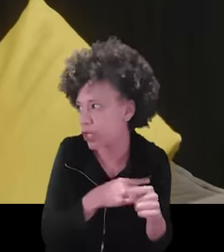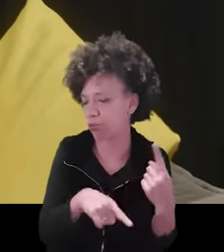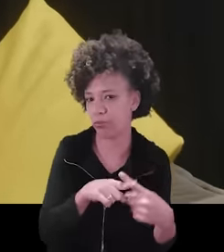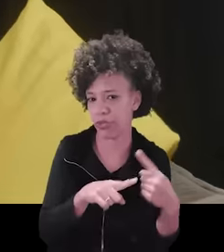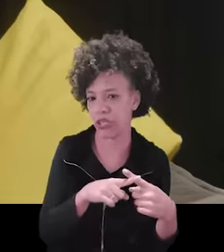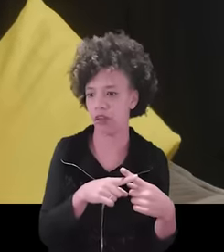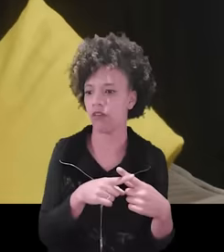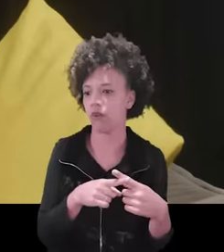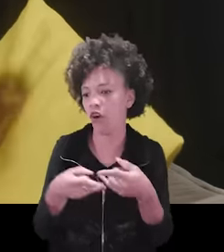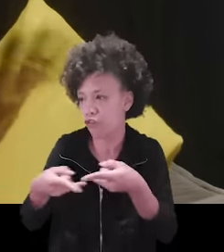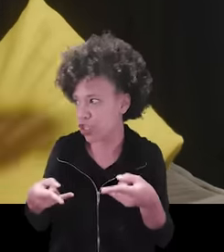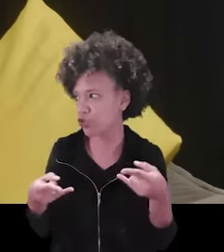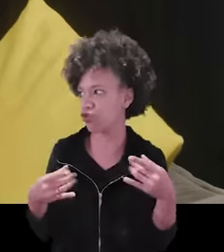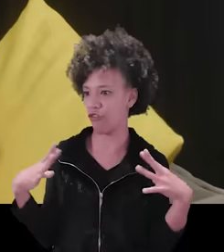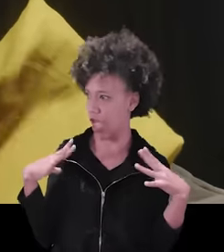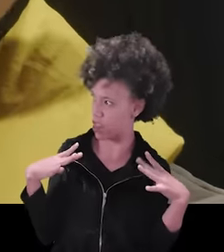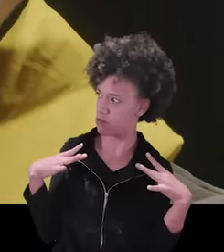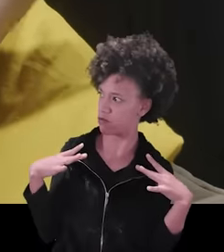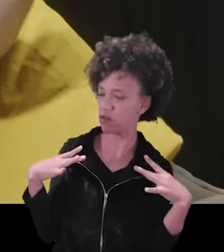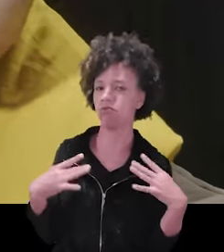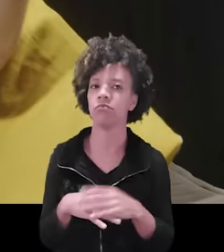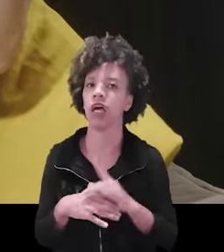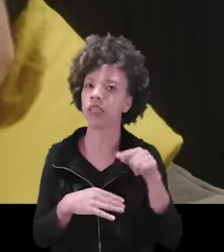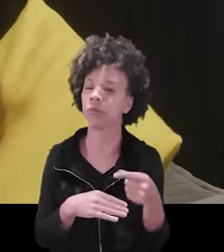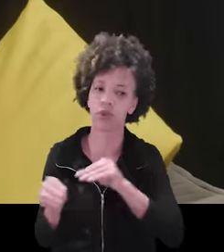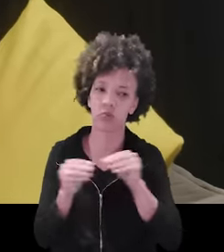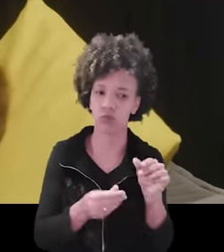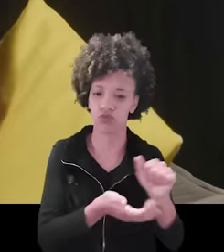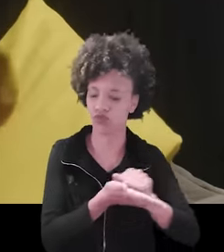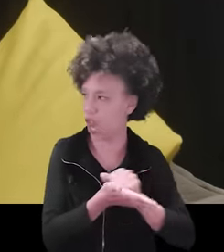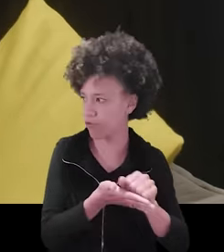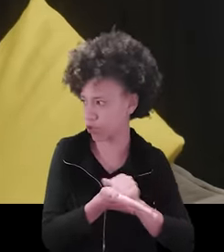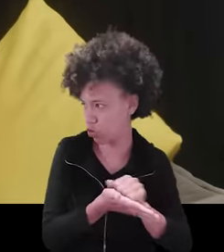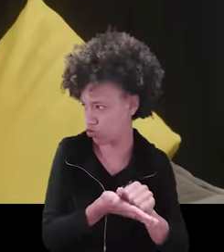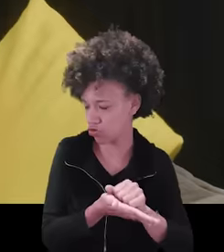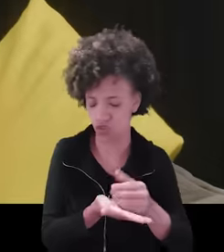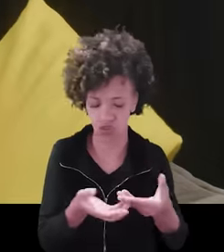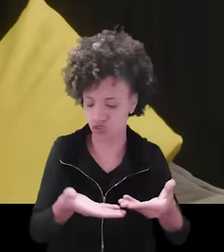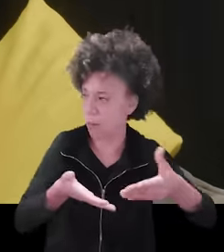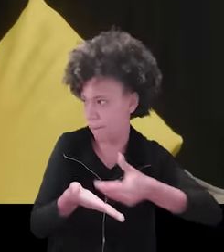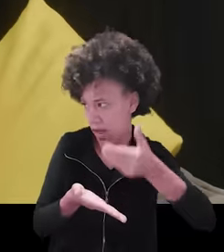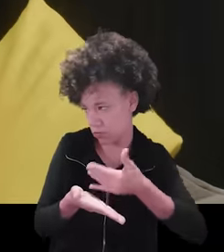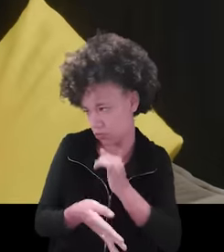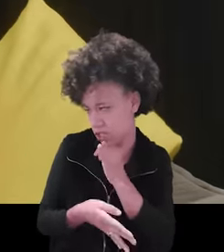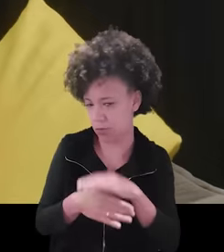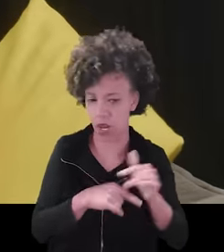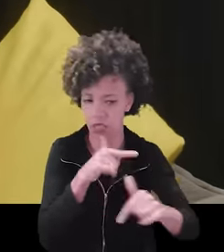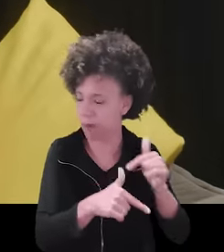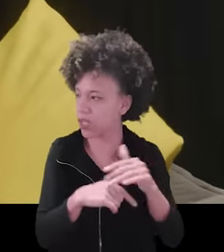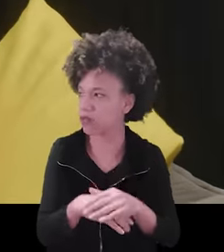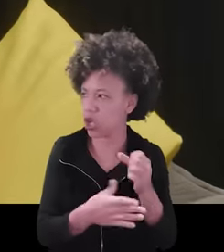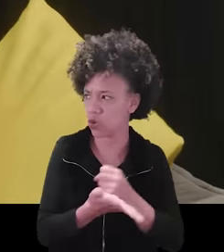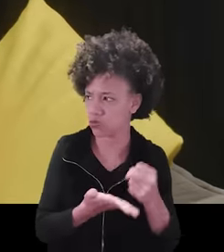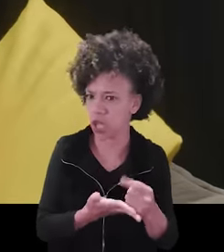como férias né falar vou lá férias ele perguntam anpuh de lavador de pratos e lá toda a deserto e aí ele o